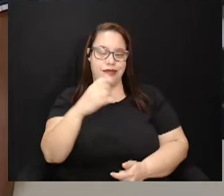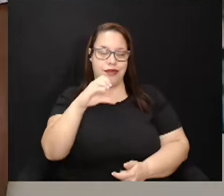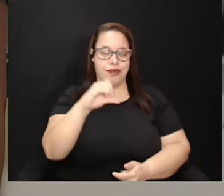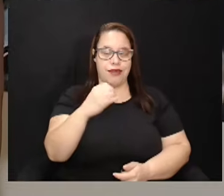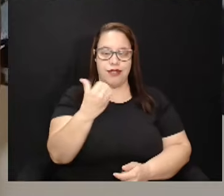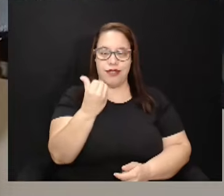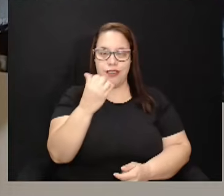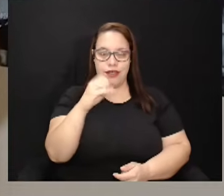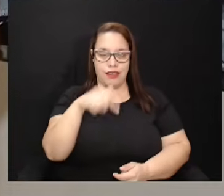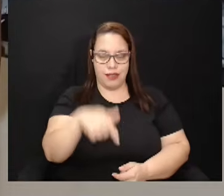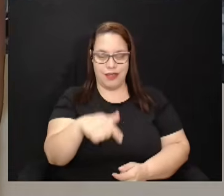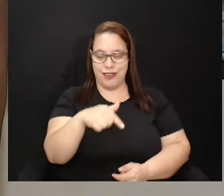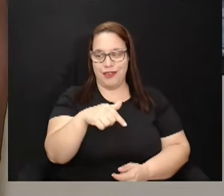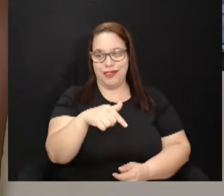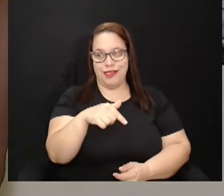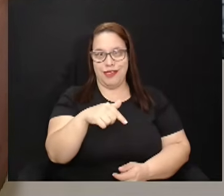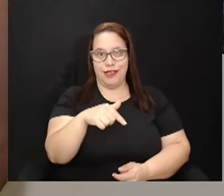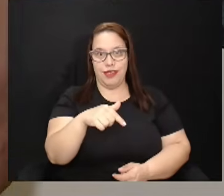1963.